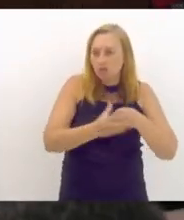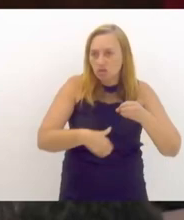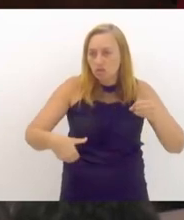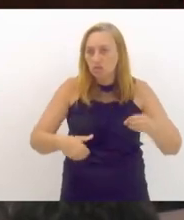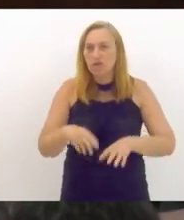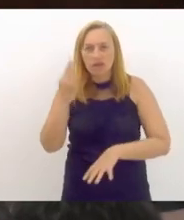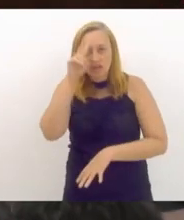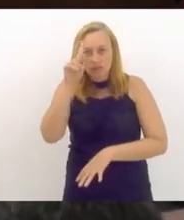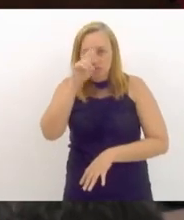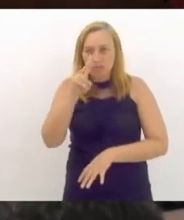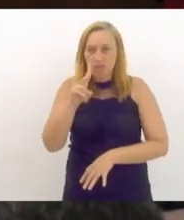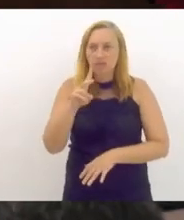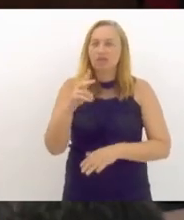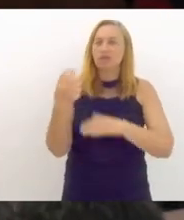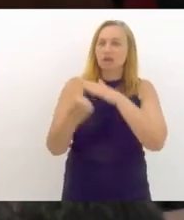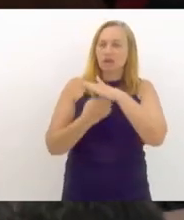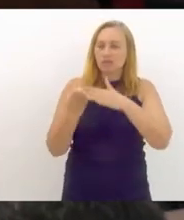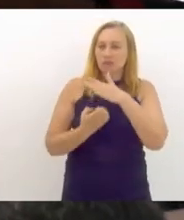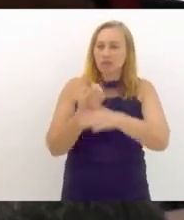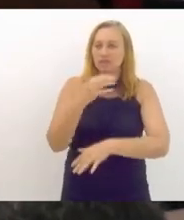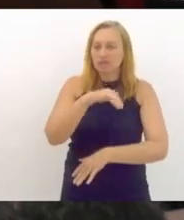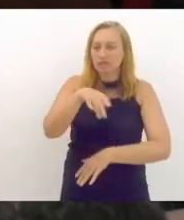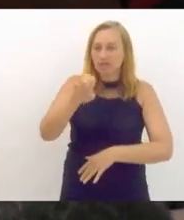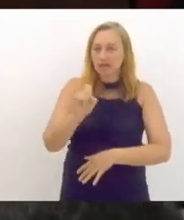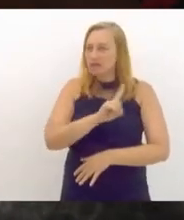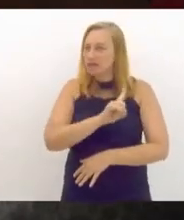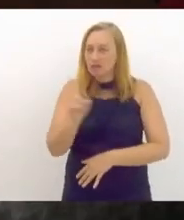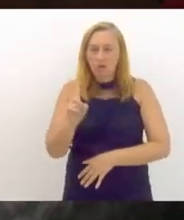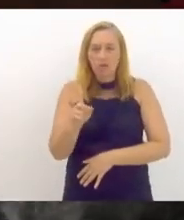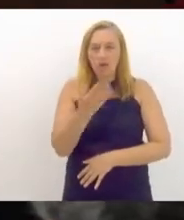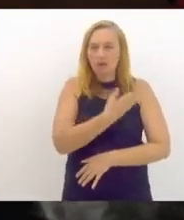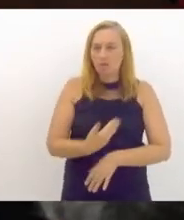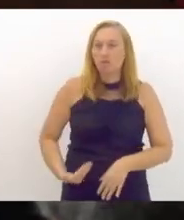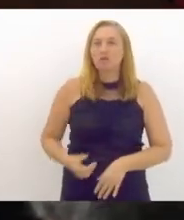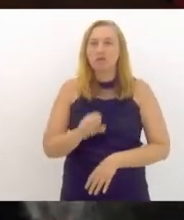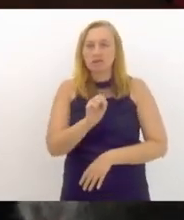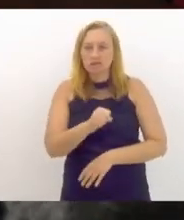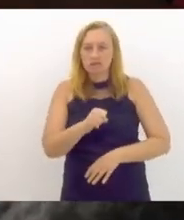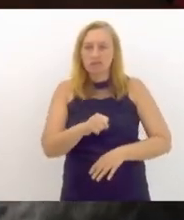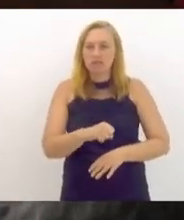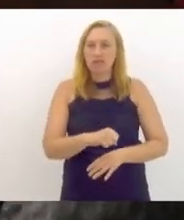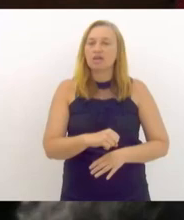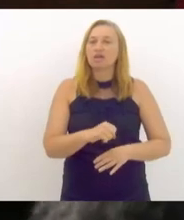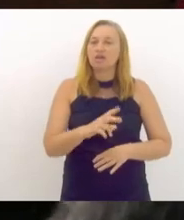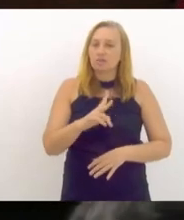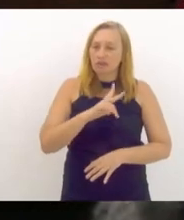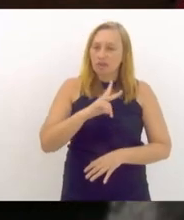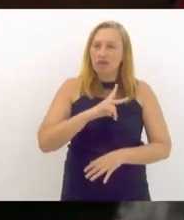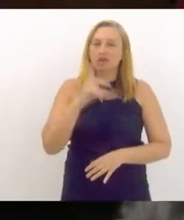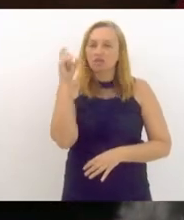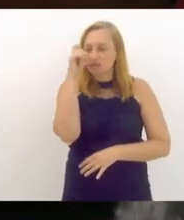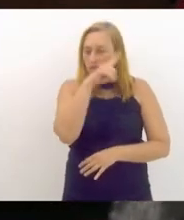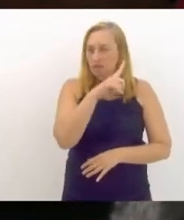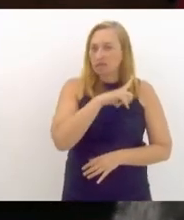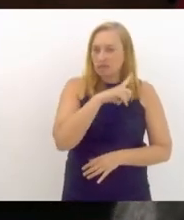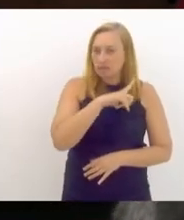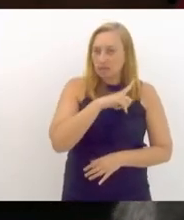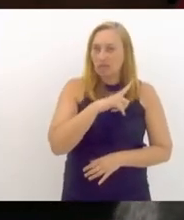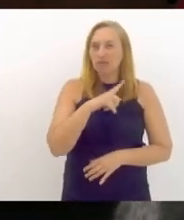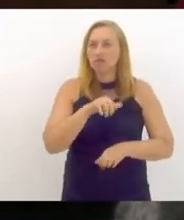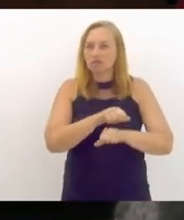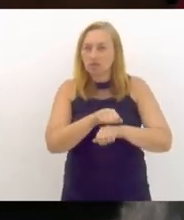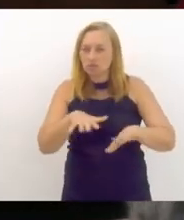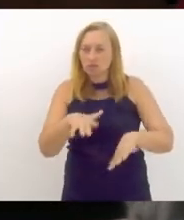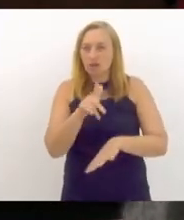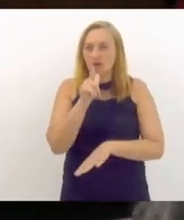a SEDAI não é mais pública, a SEDAI hoje é uma empresa privada e nós temos grandes dificuldades de abastecimento nas